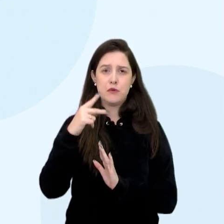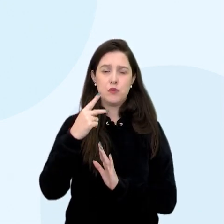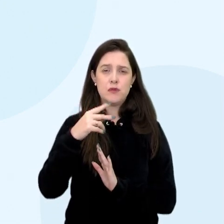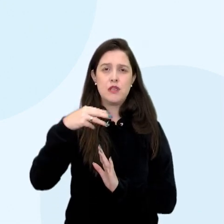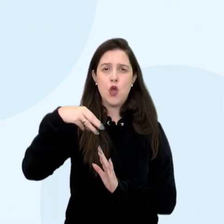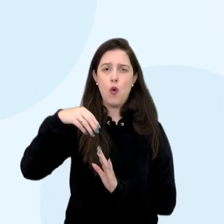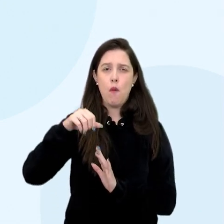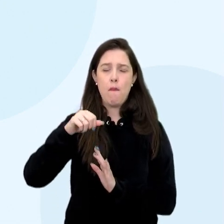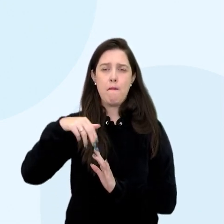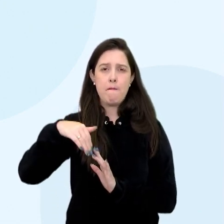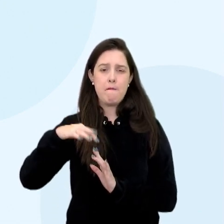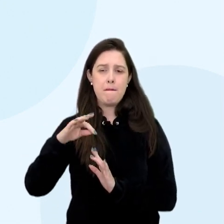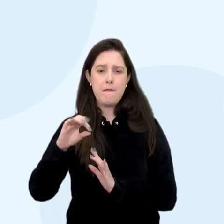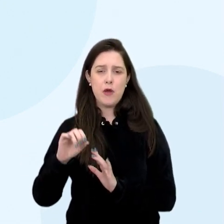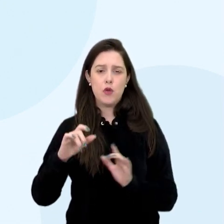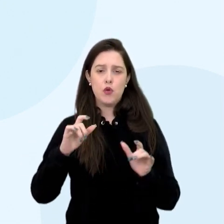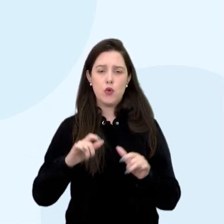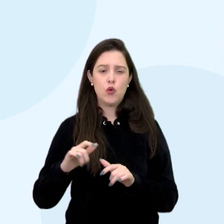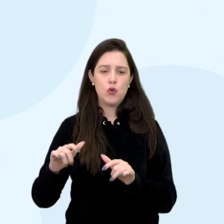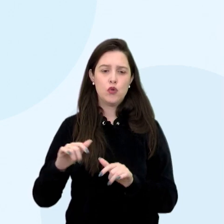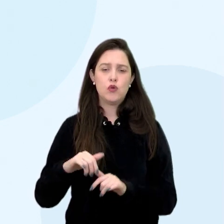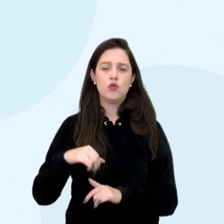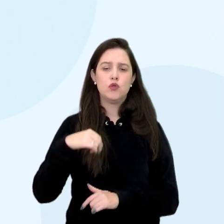total, né, de quase aí